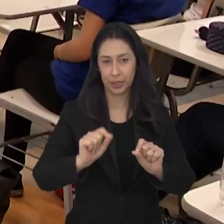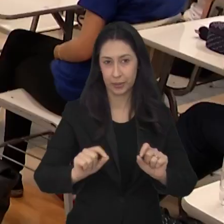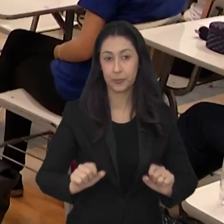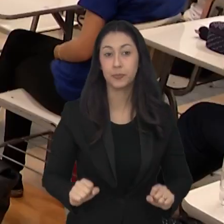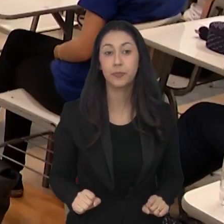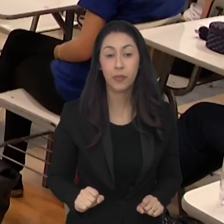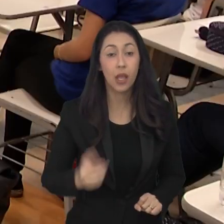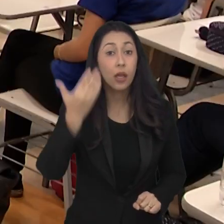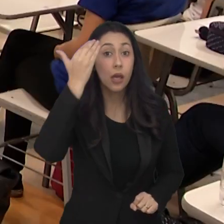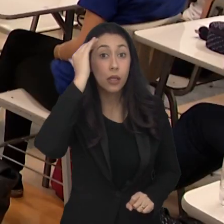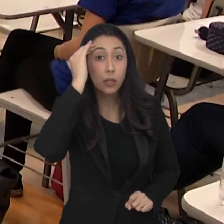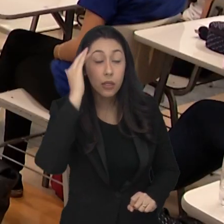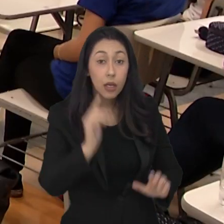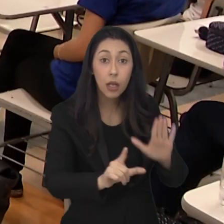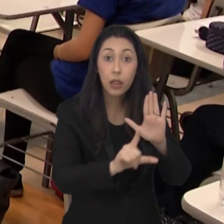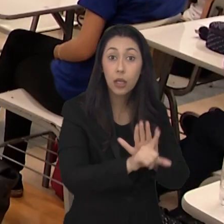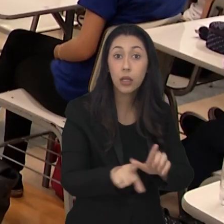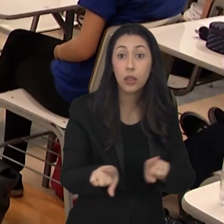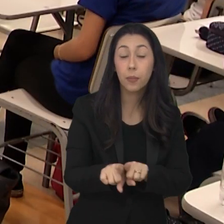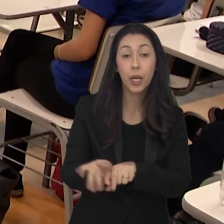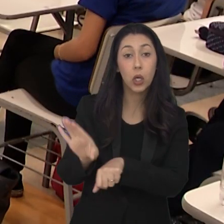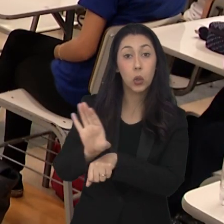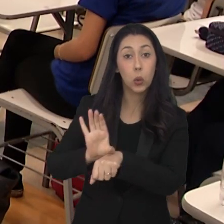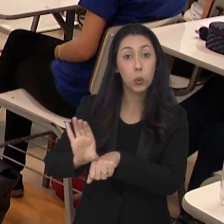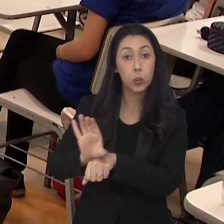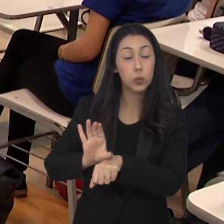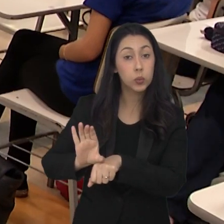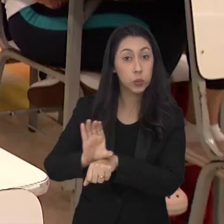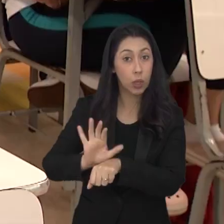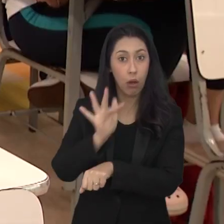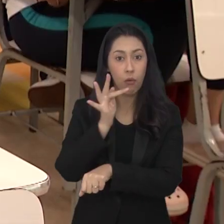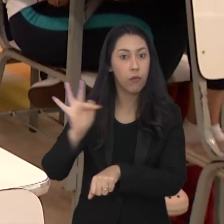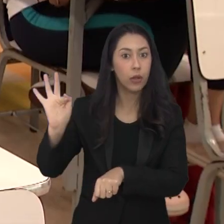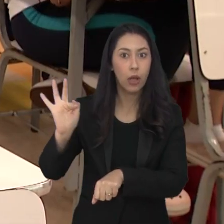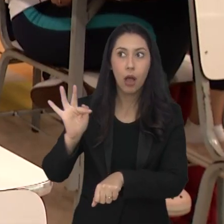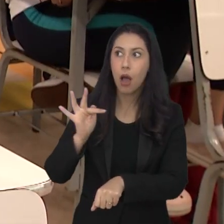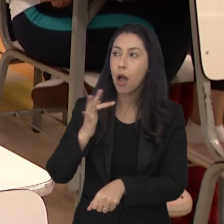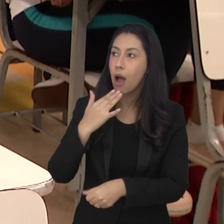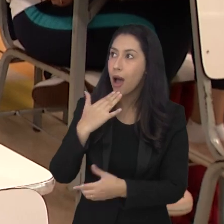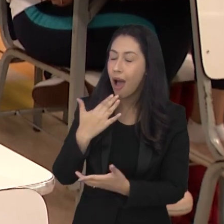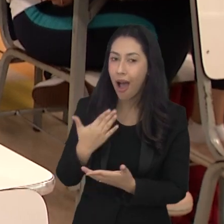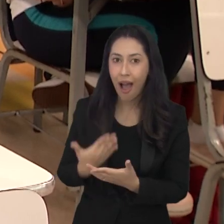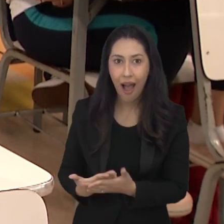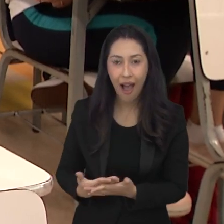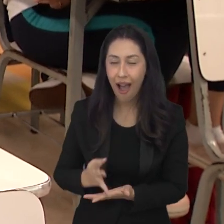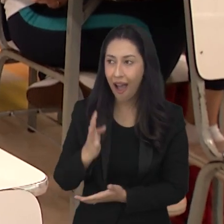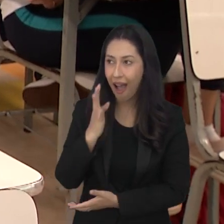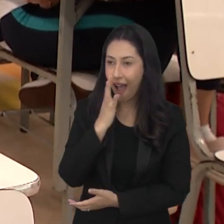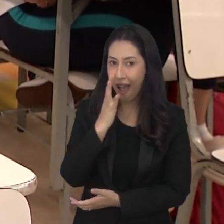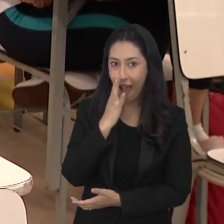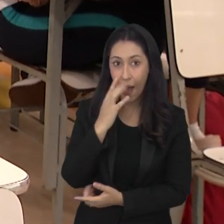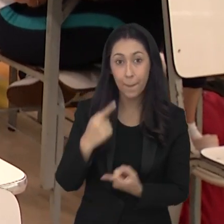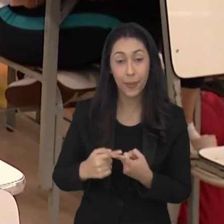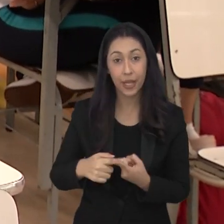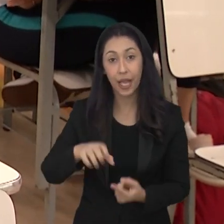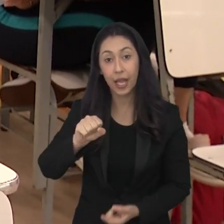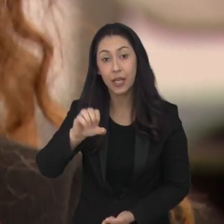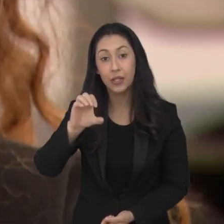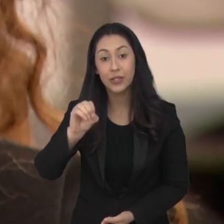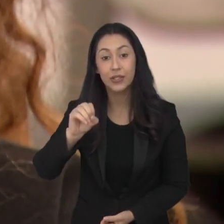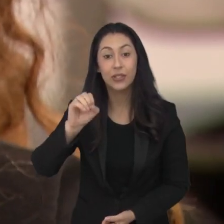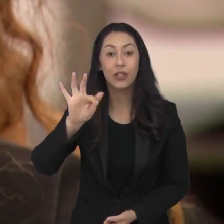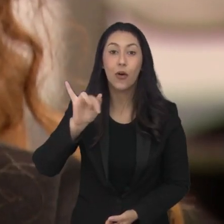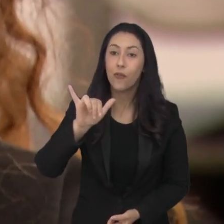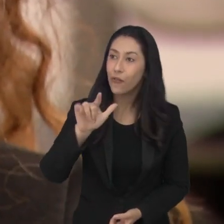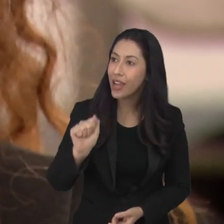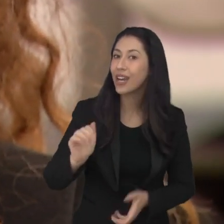escolar. Entender as leis e a Constituição Federal dessa forma encantou a Sofia, que já pensa em ser advogada. O